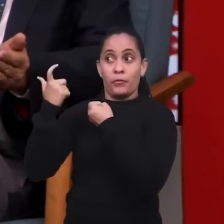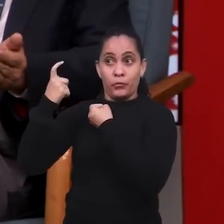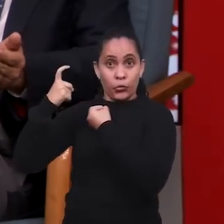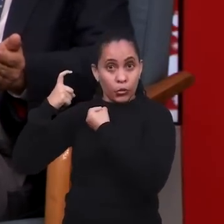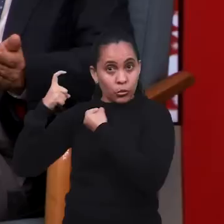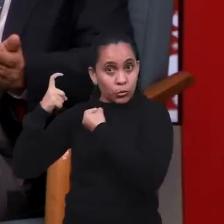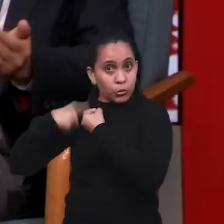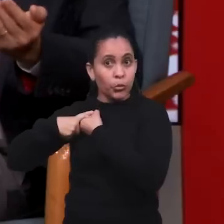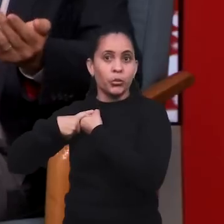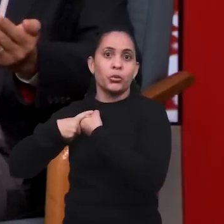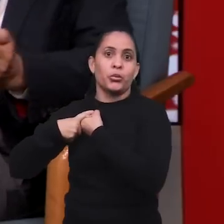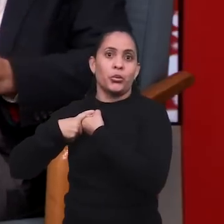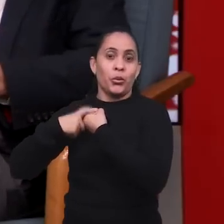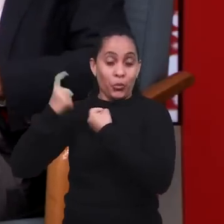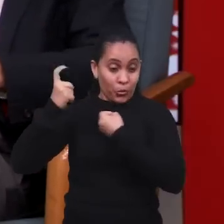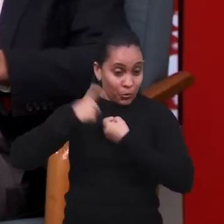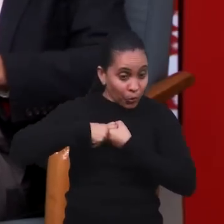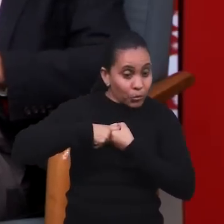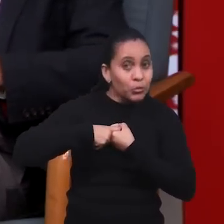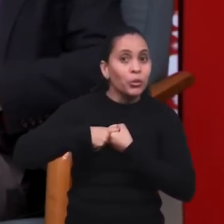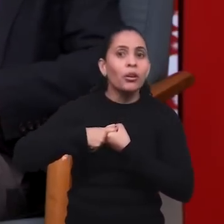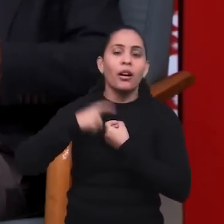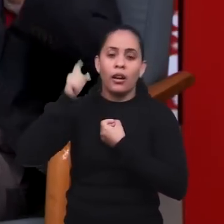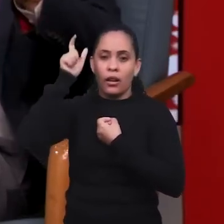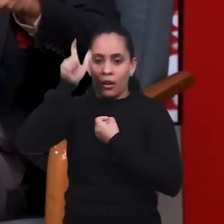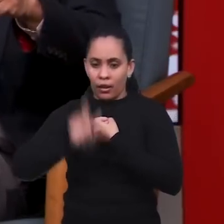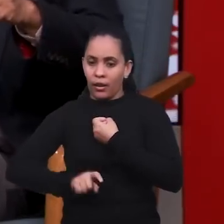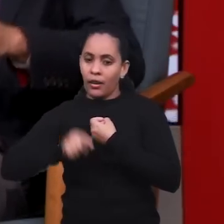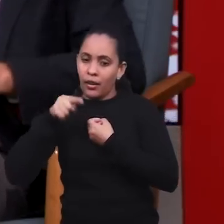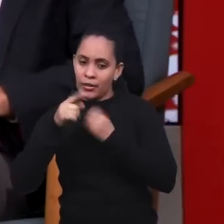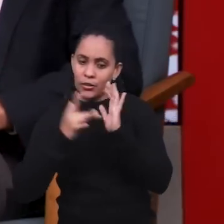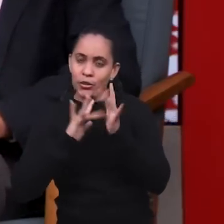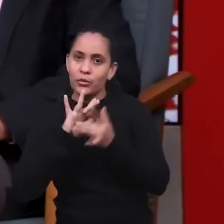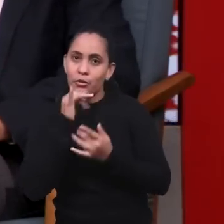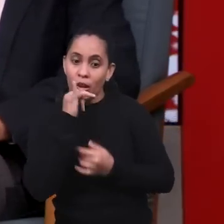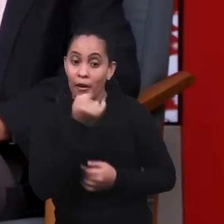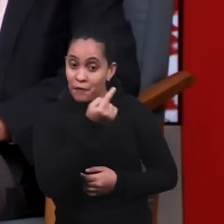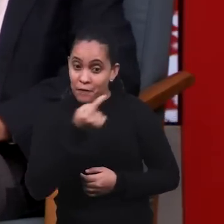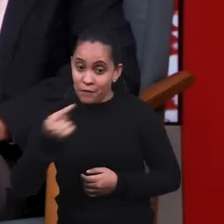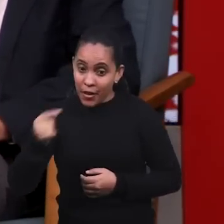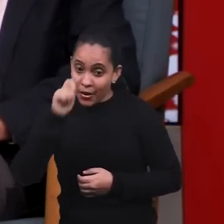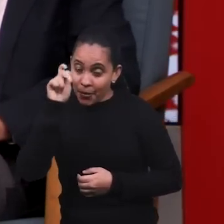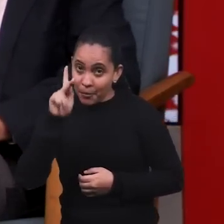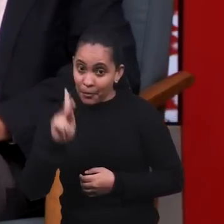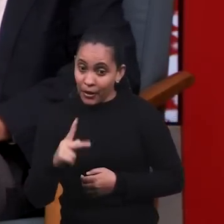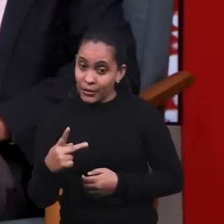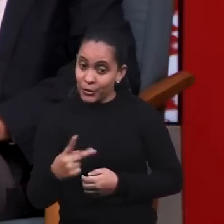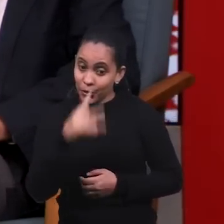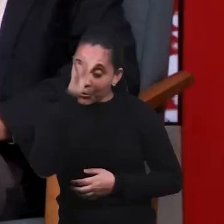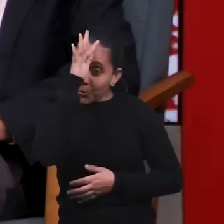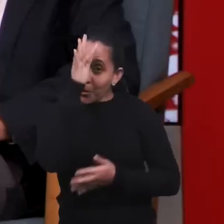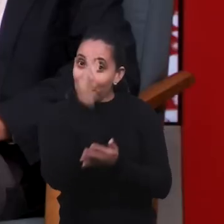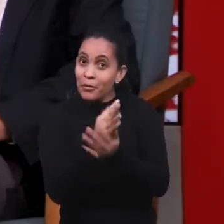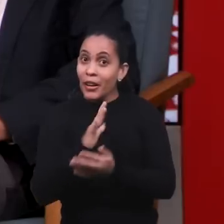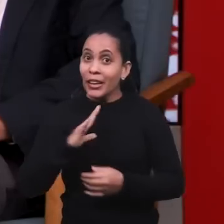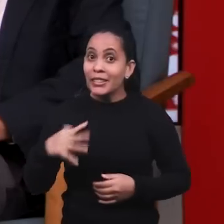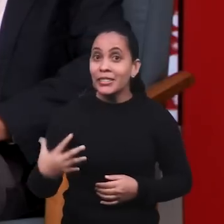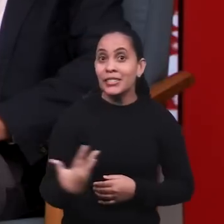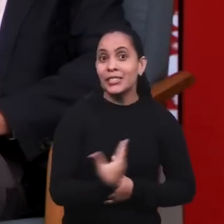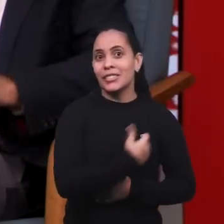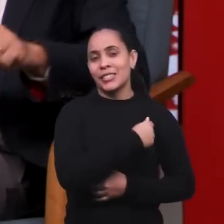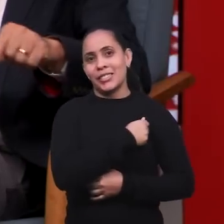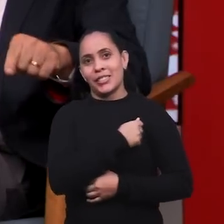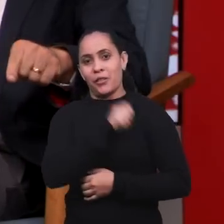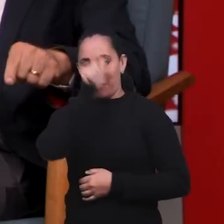voltou para Jesus. Só esse que voltou só. Então Jesus diz: vai em paz, a tua fé